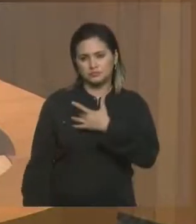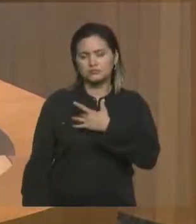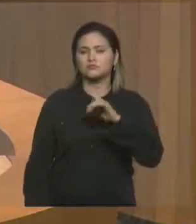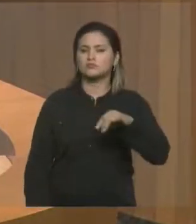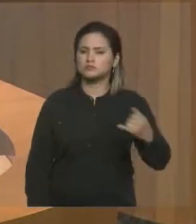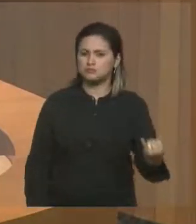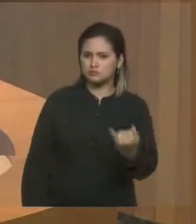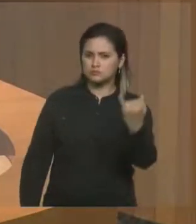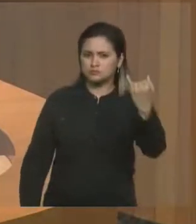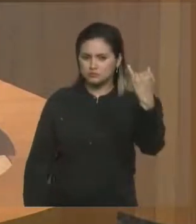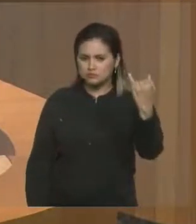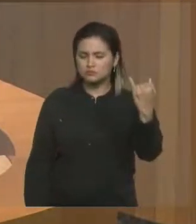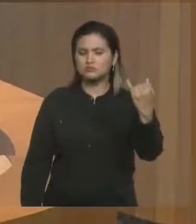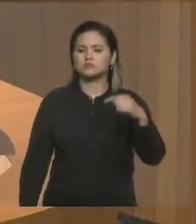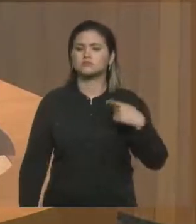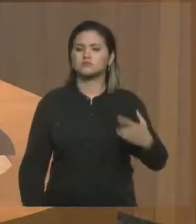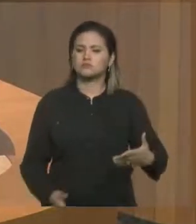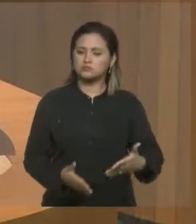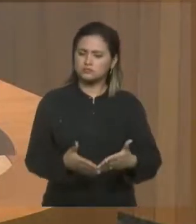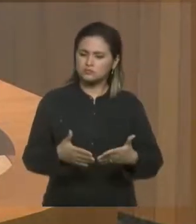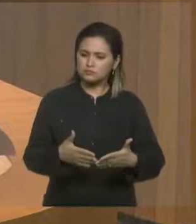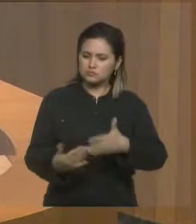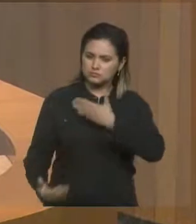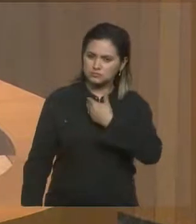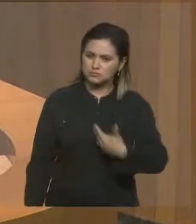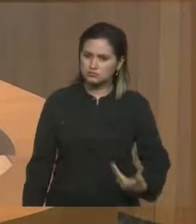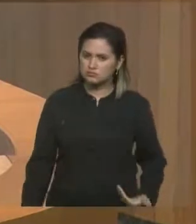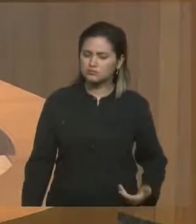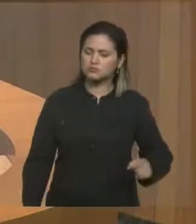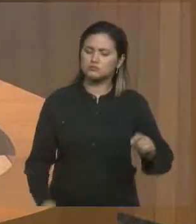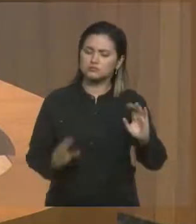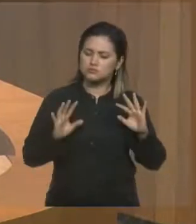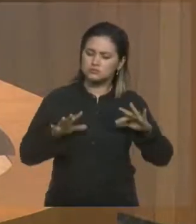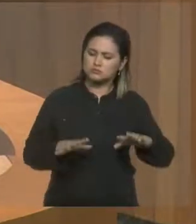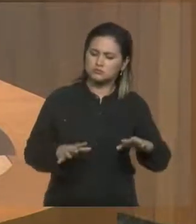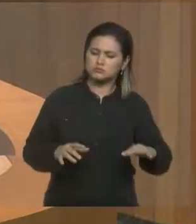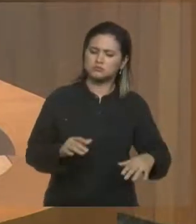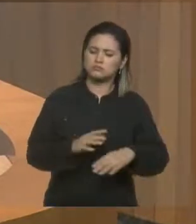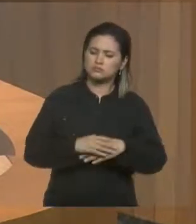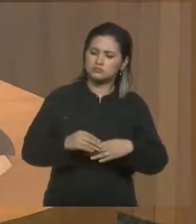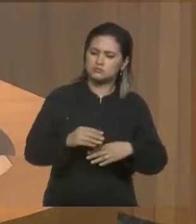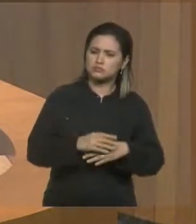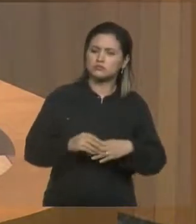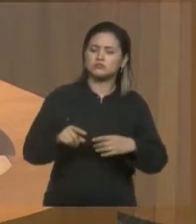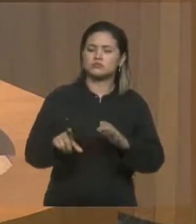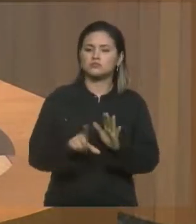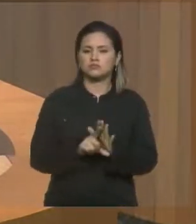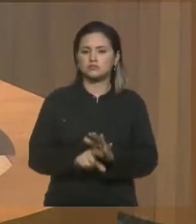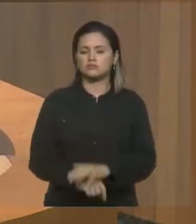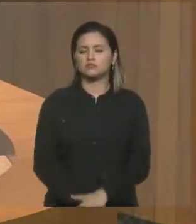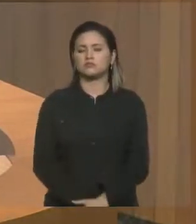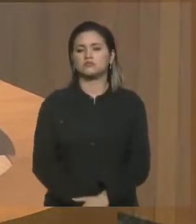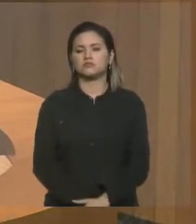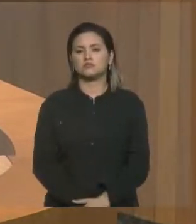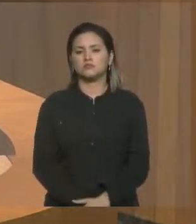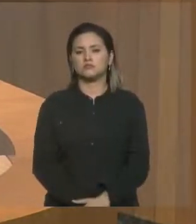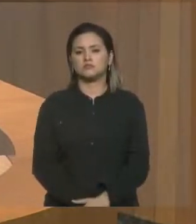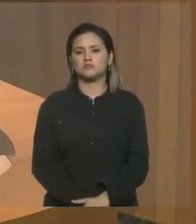importância muito grande, a gente faz o apelo ao governador que olhe com carinho a questão da apresentação dessa lei. Seguinte, pode passar.